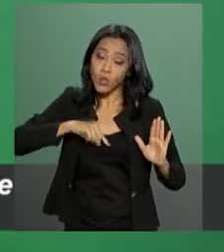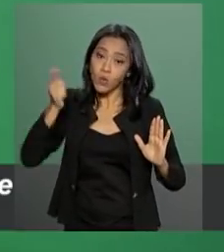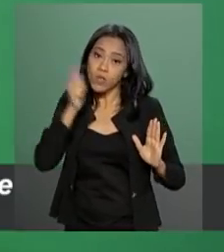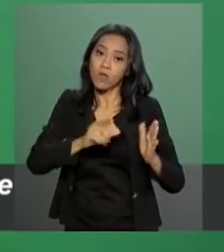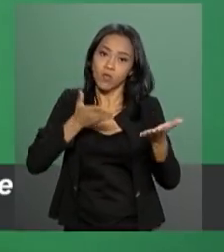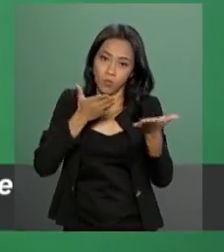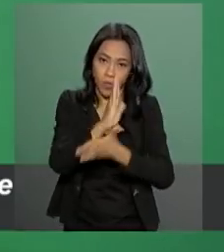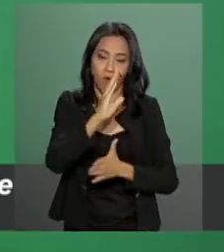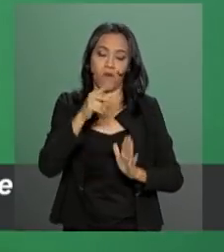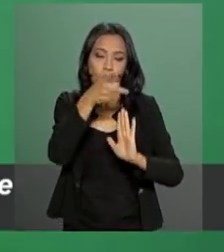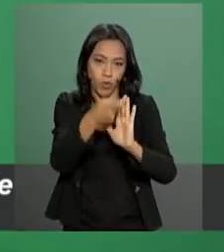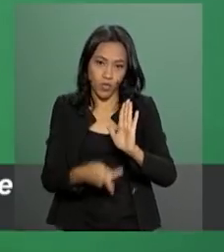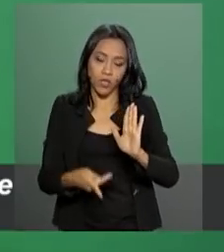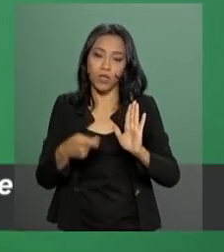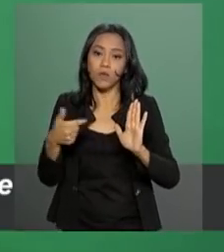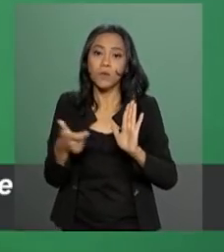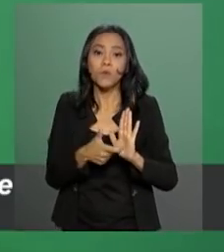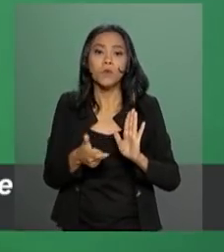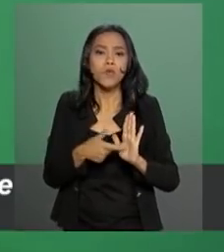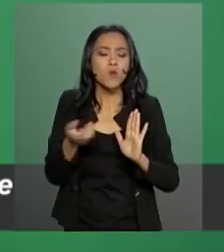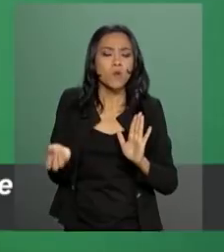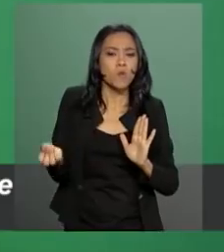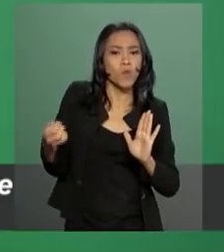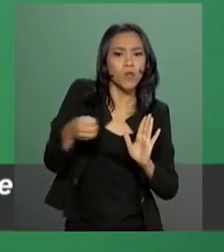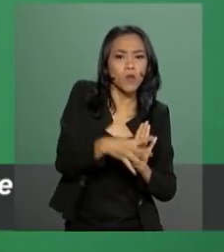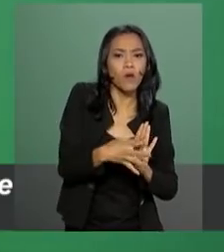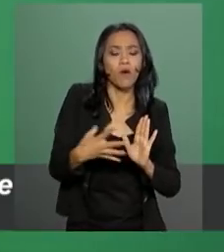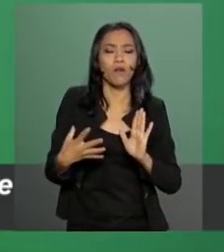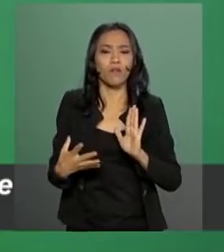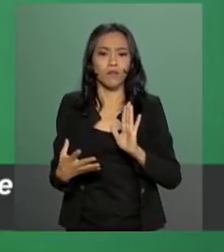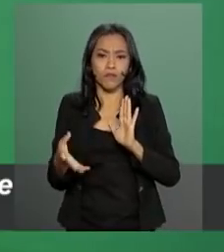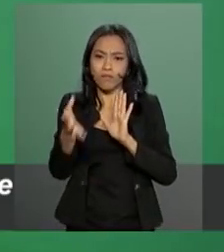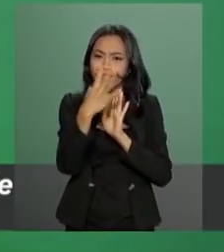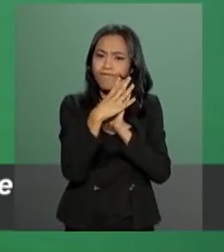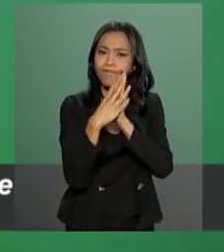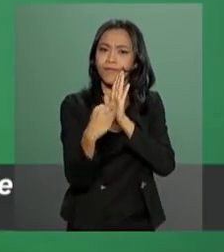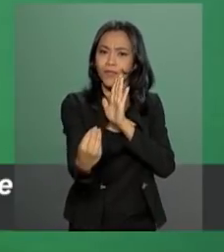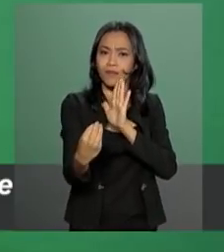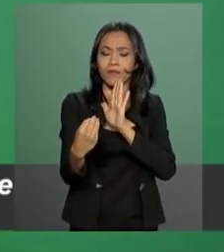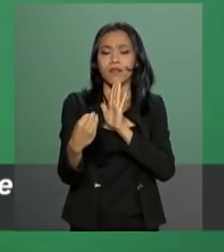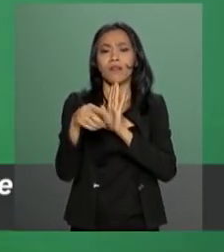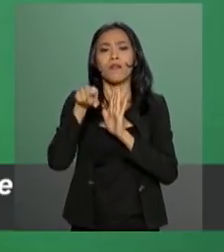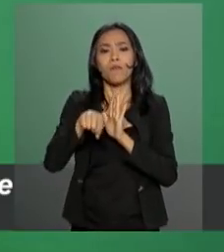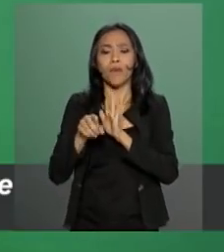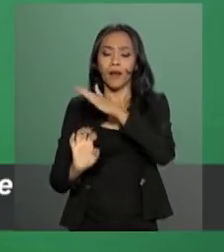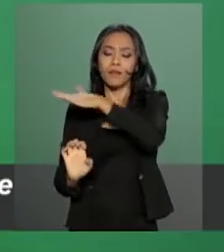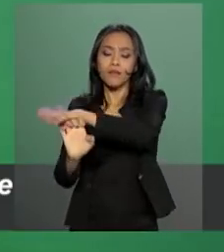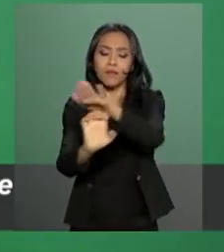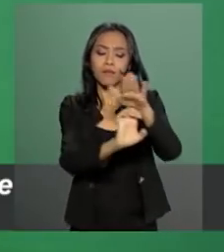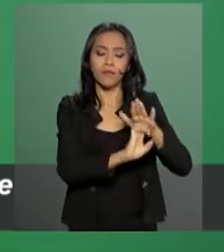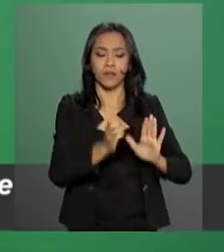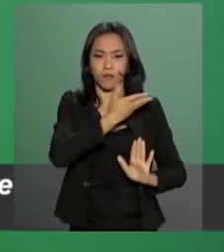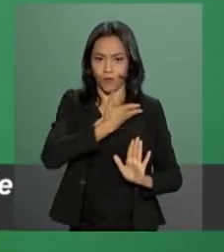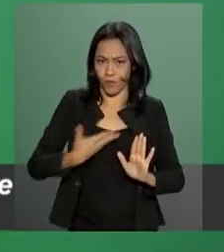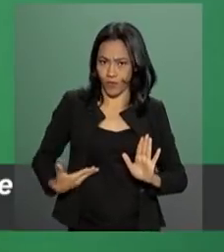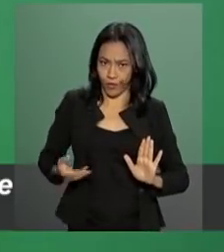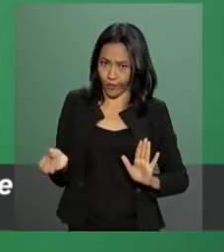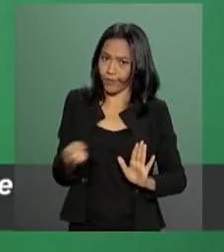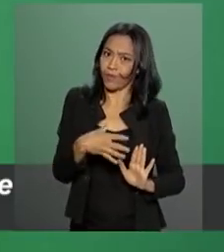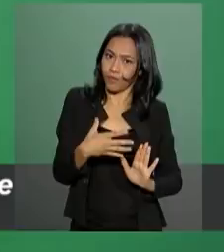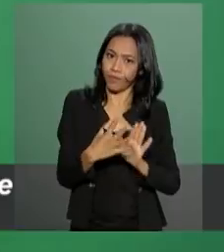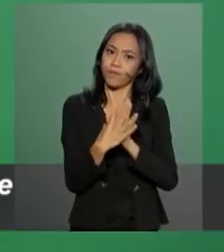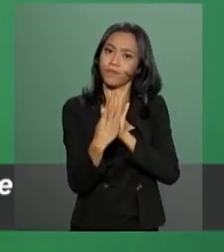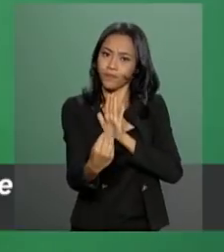que estabeleceu uma nova fisionomia para a condução das empresas estatais e não foi por outra razão